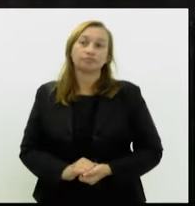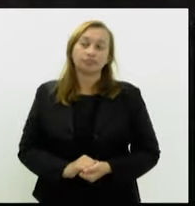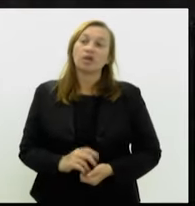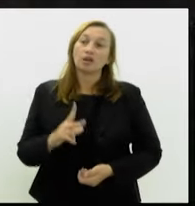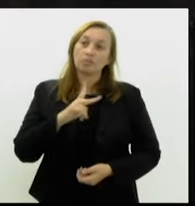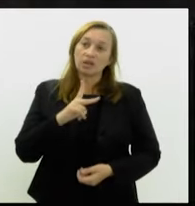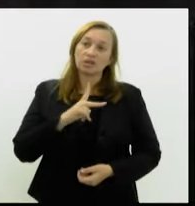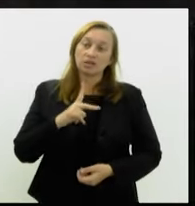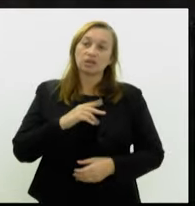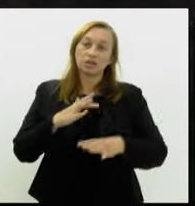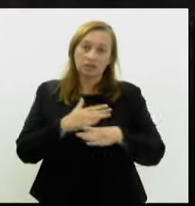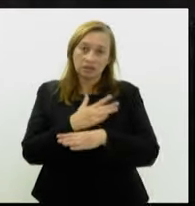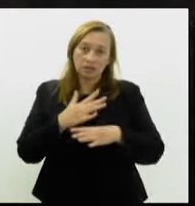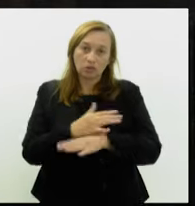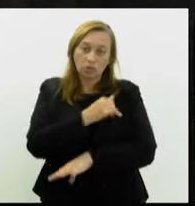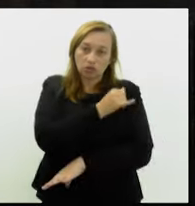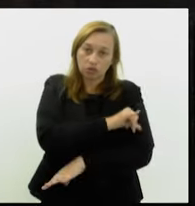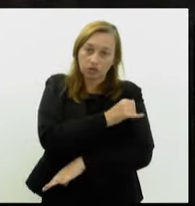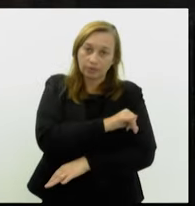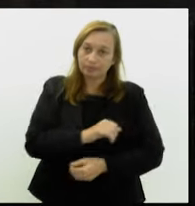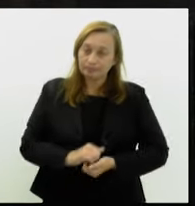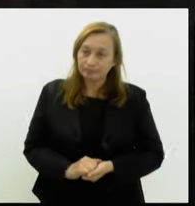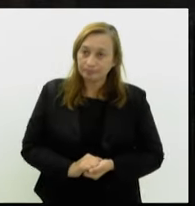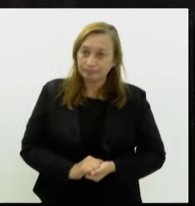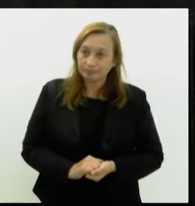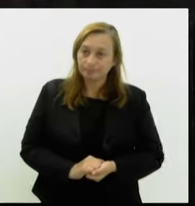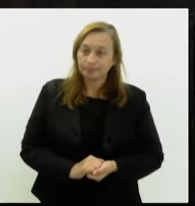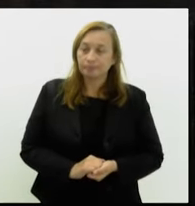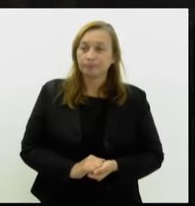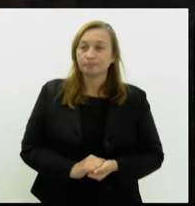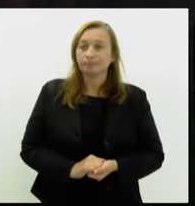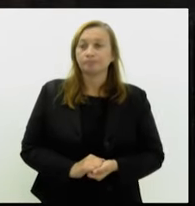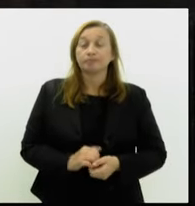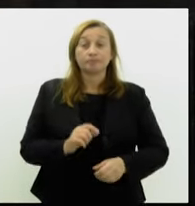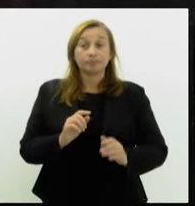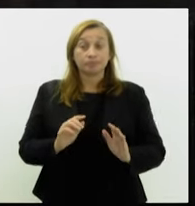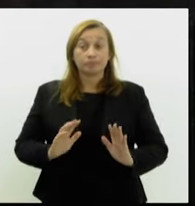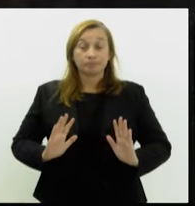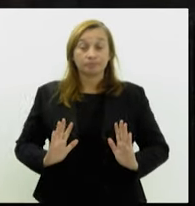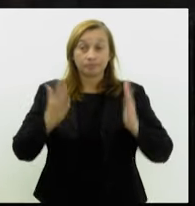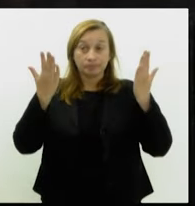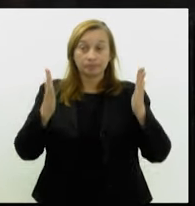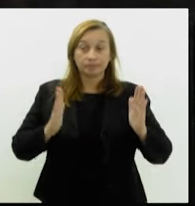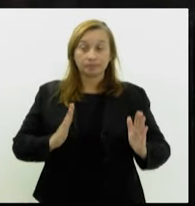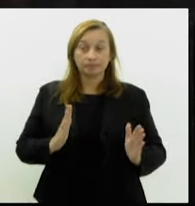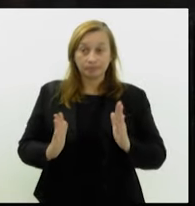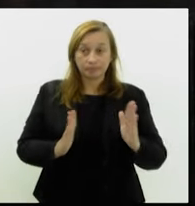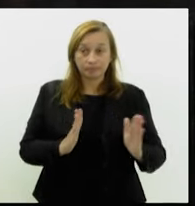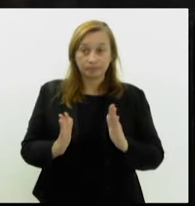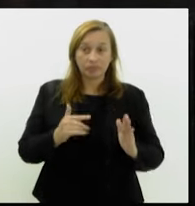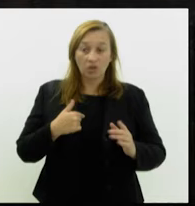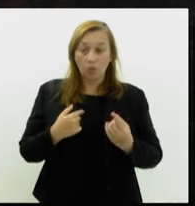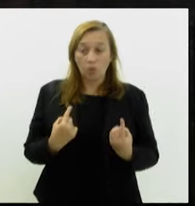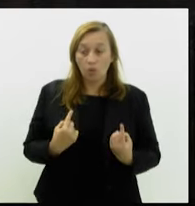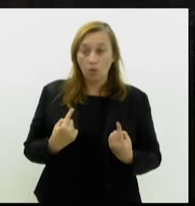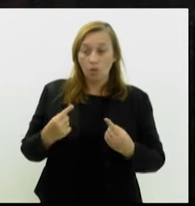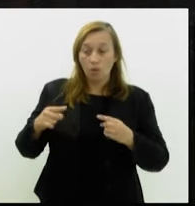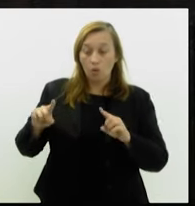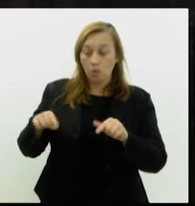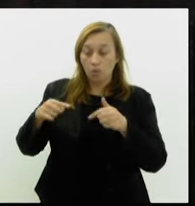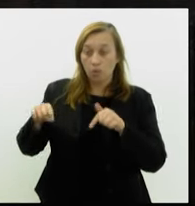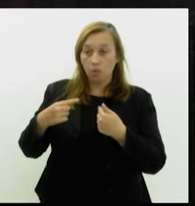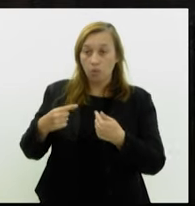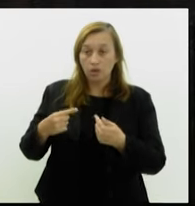particularmente na cidade do Rio de Janeiro. Na ocasião do evento, eu tive a oportunidade de, provocada sobre